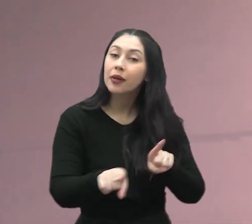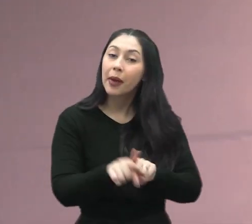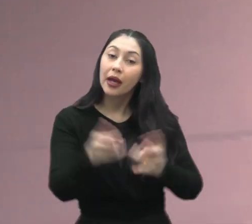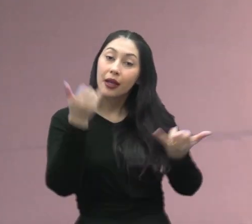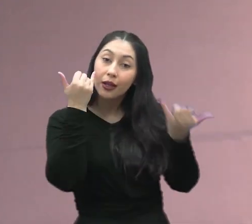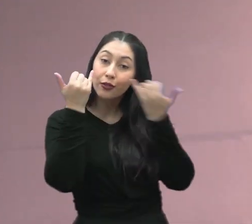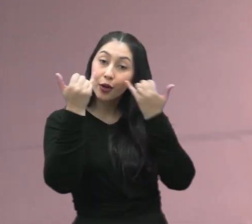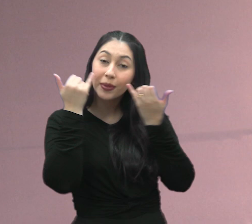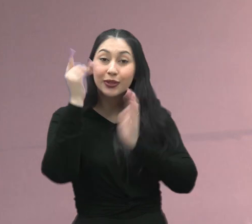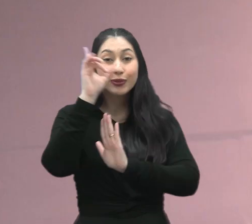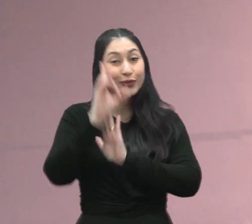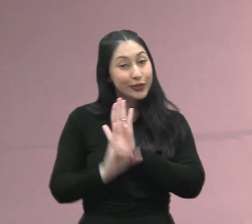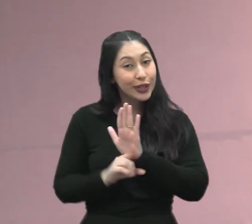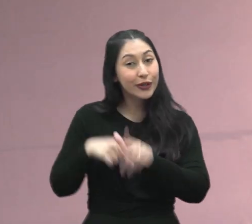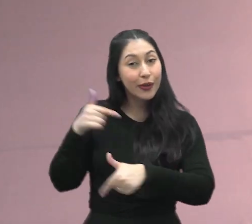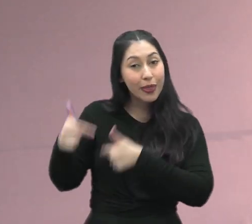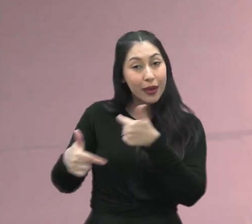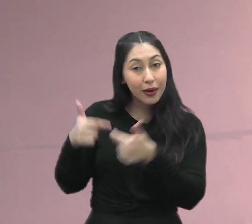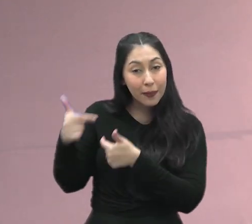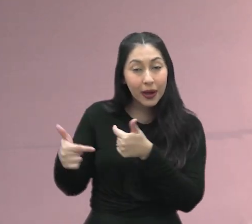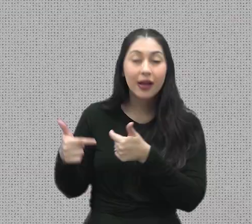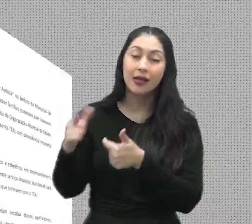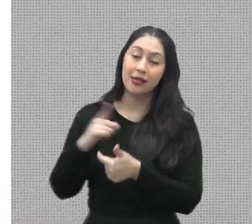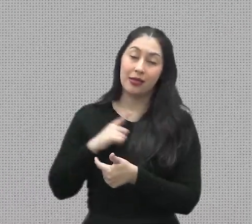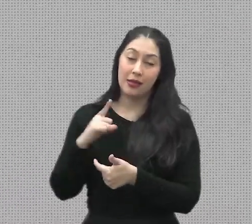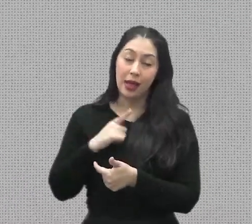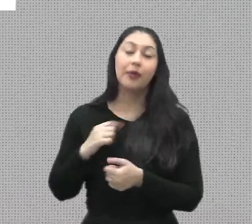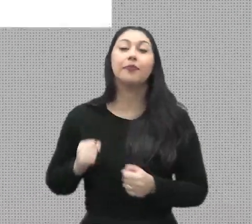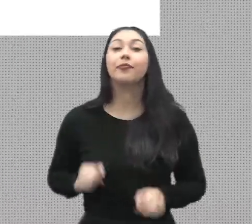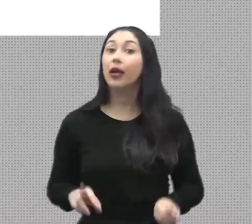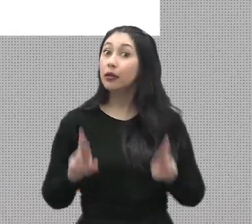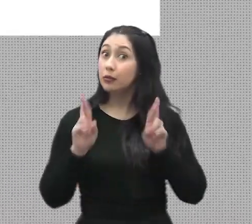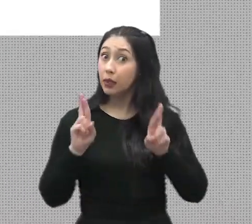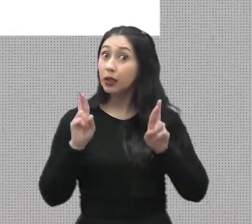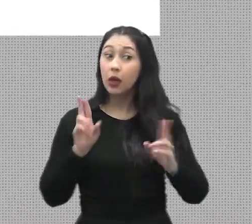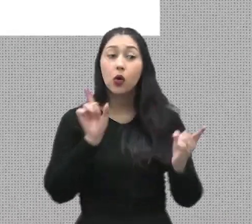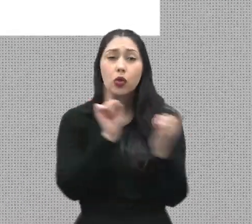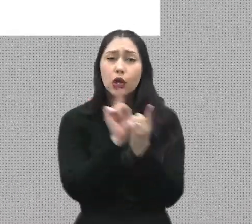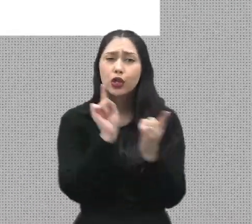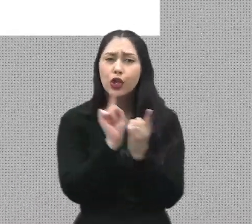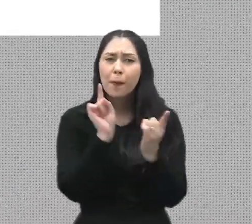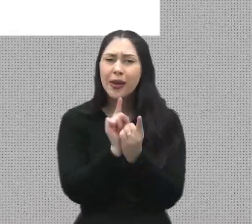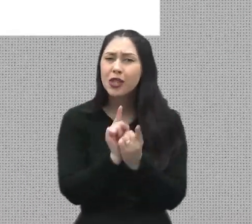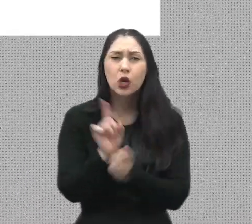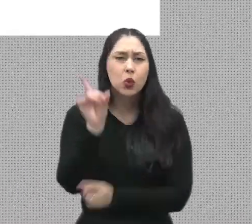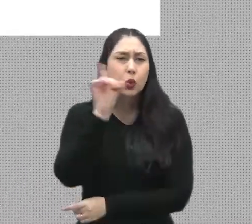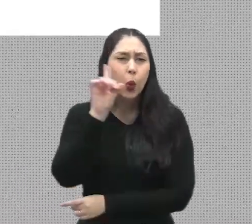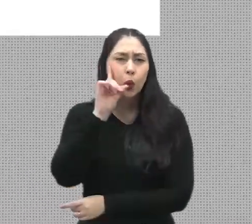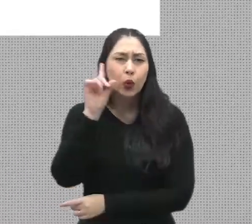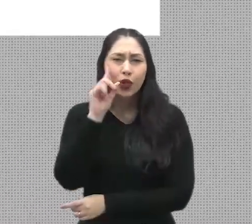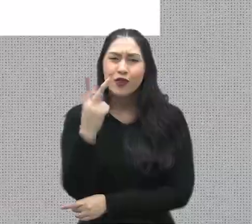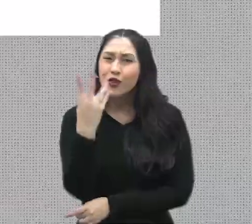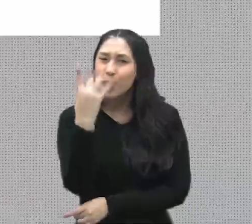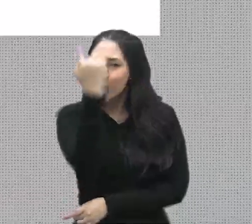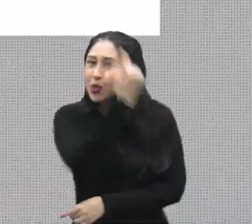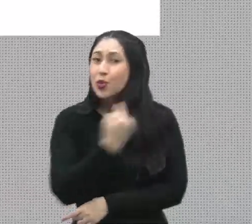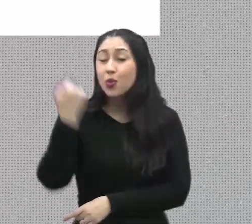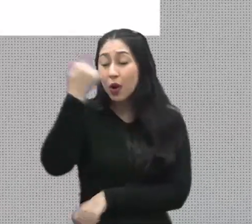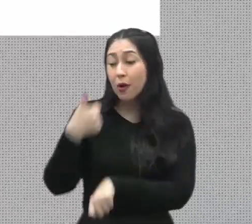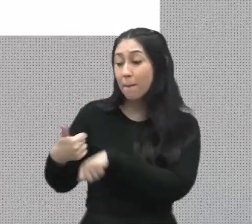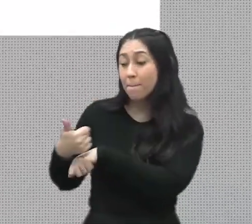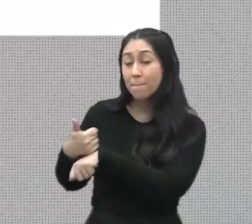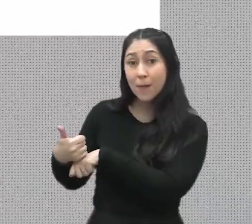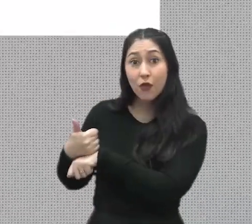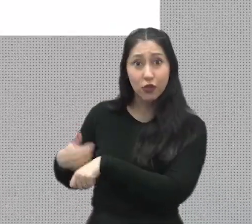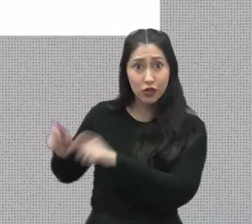de informações sobre direitos e serviços disponíveis. A expectativa é que o atendimento seja ininterrupto, com profissionais